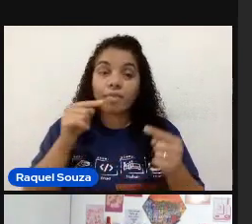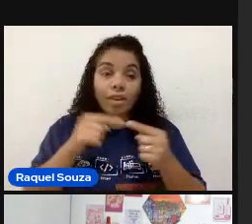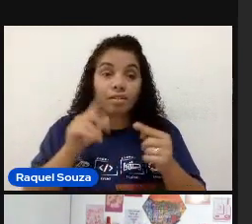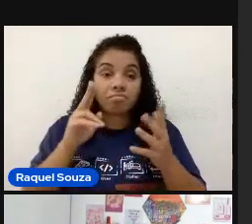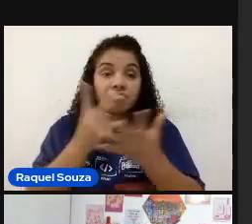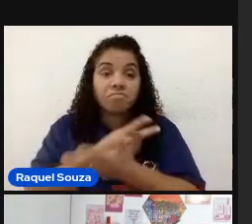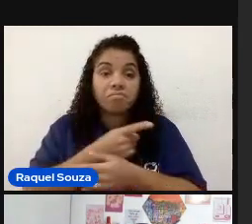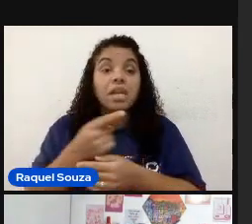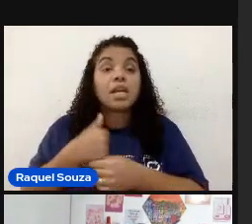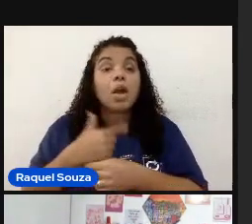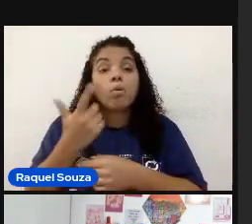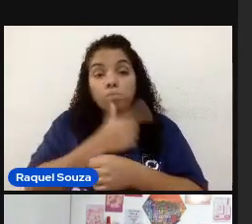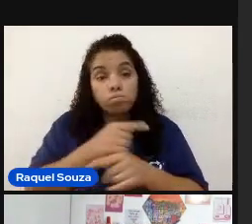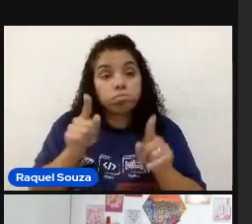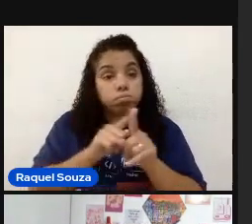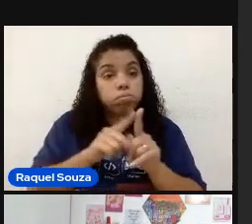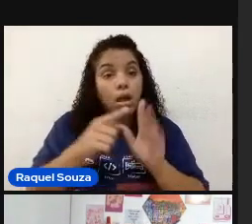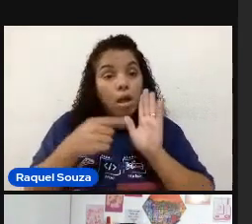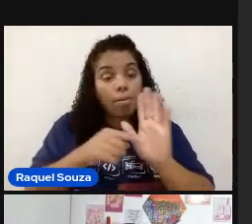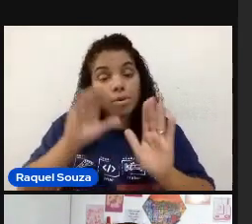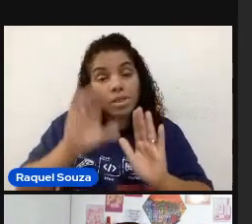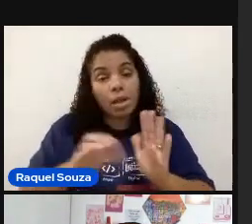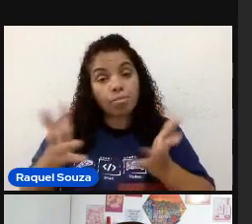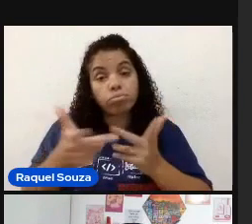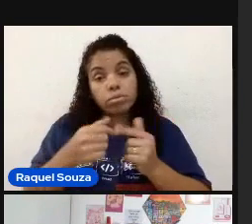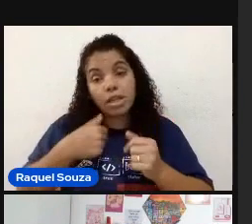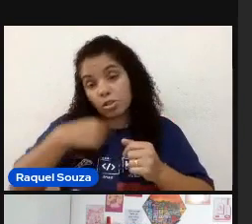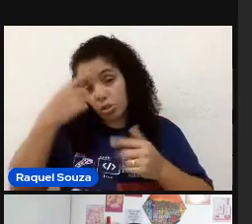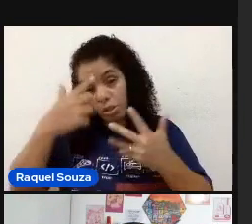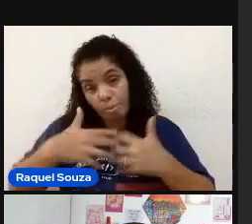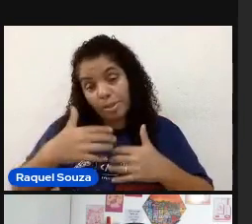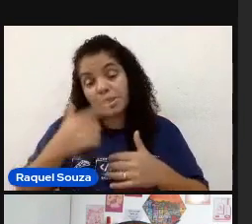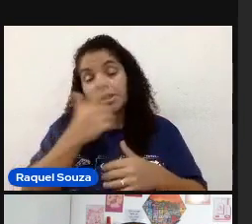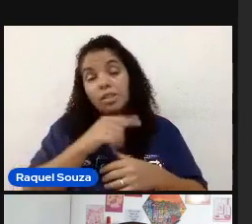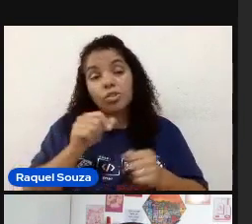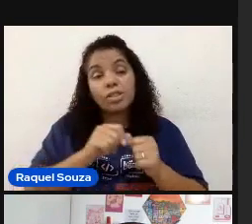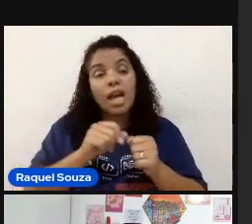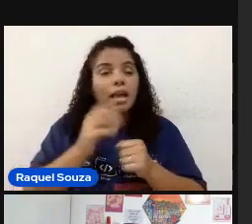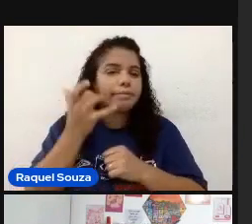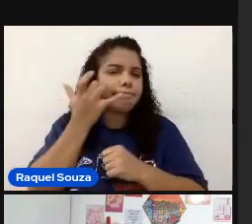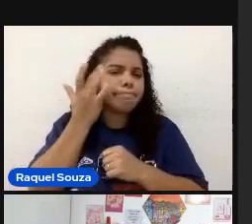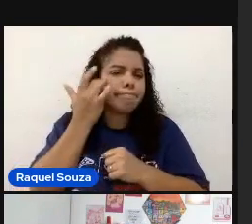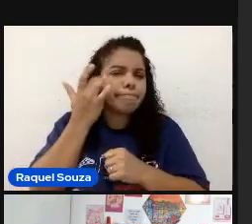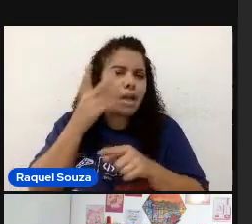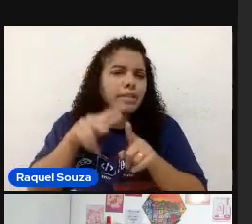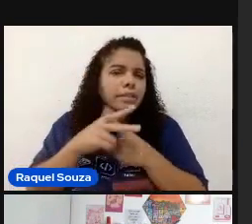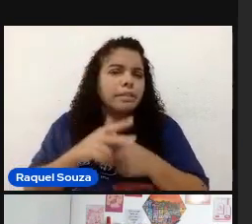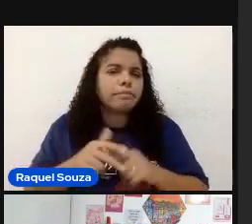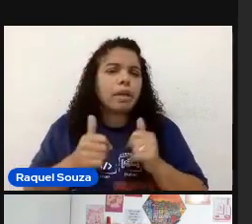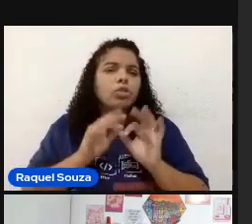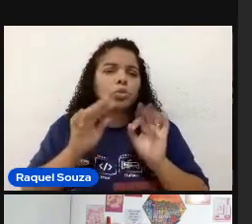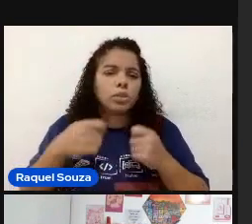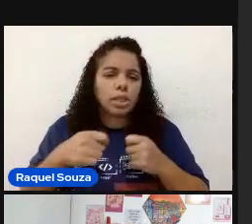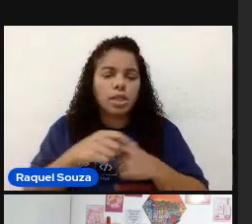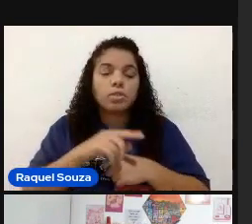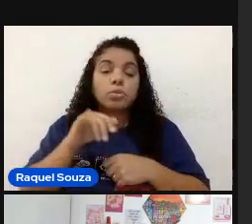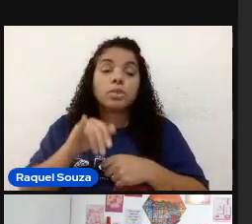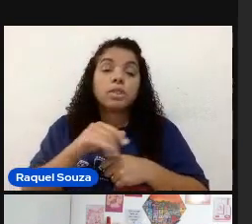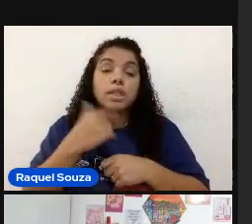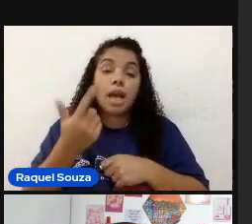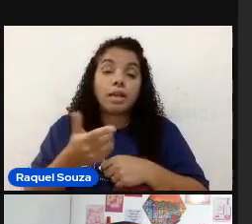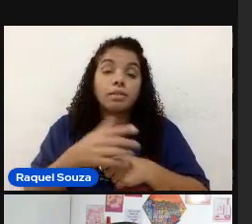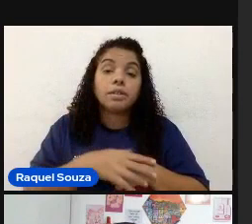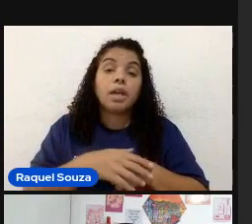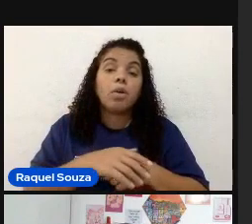e eu consigo também mostrar para o cliente o que eu estou pensando, e a gente consegue facilmente ir ajustando. E aí, eu